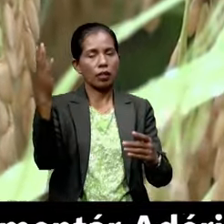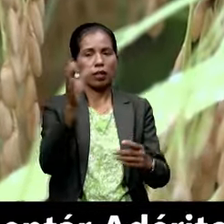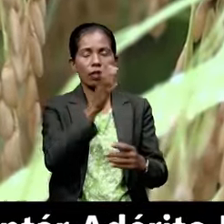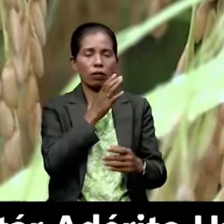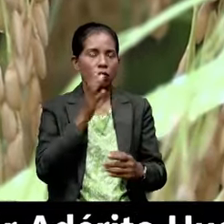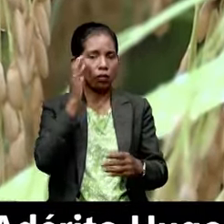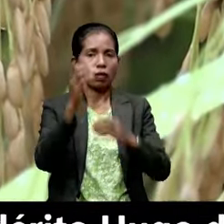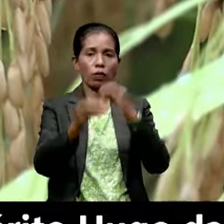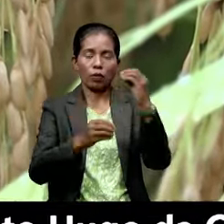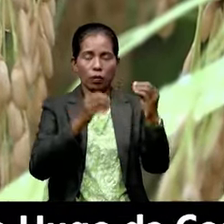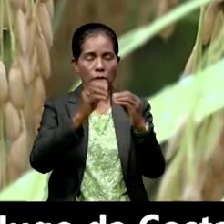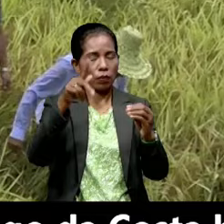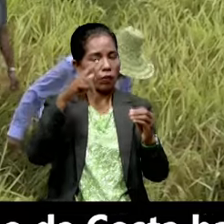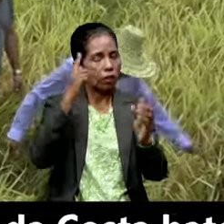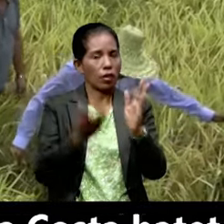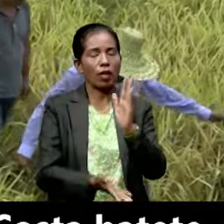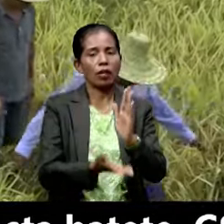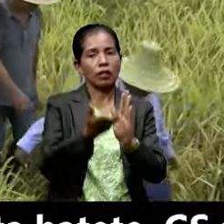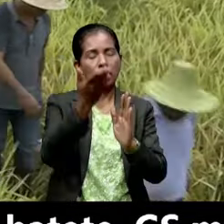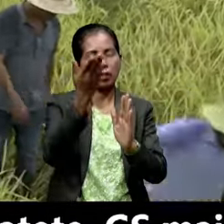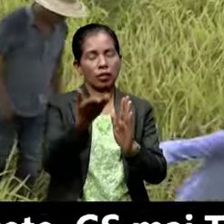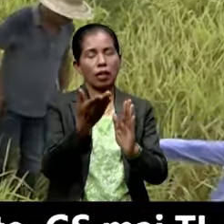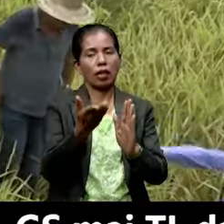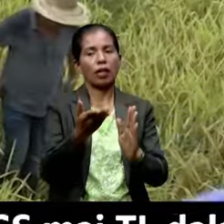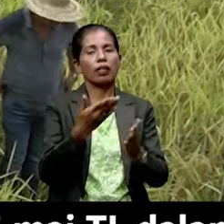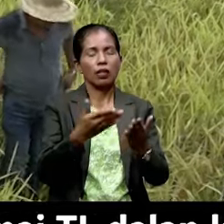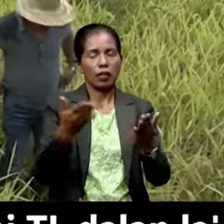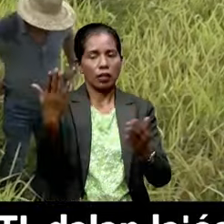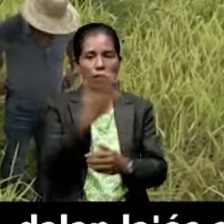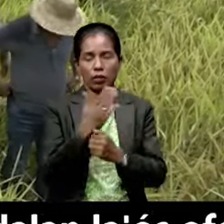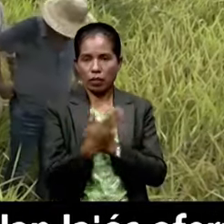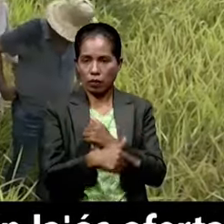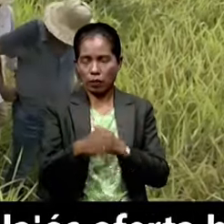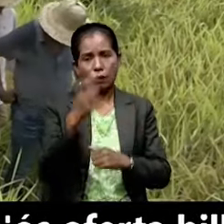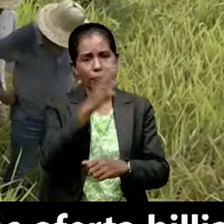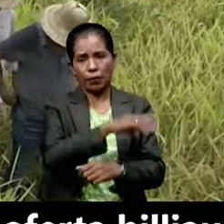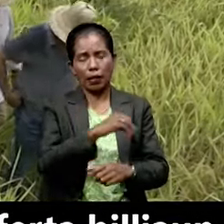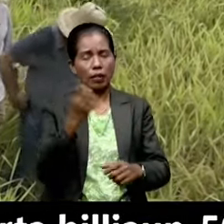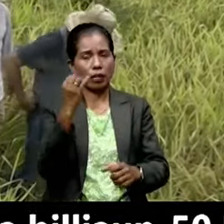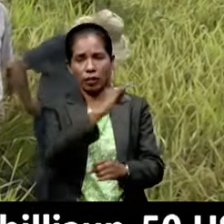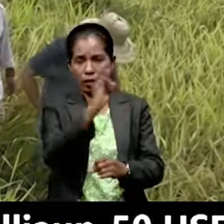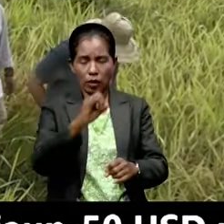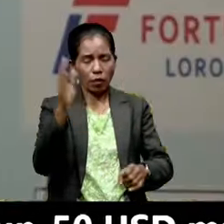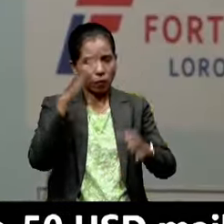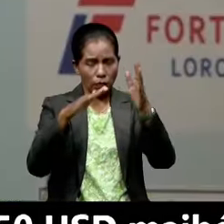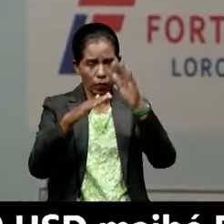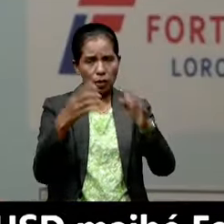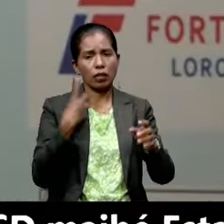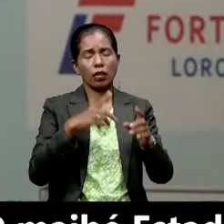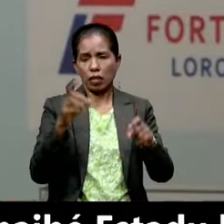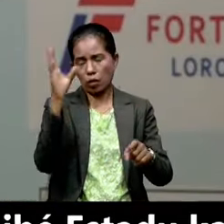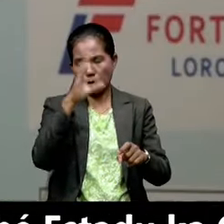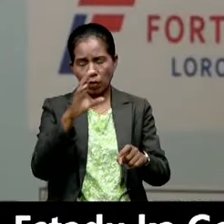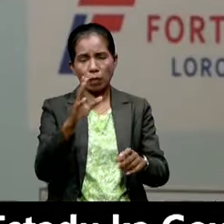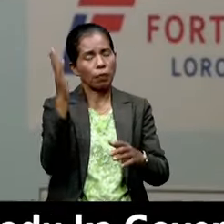relaciona a política a sua produção e a relaran. Tamba Demoplot, a meu lado, identifica problema. Identifica problema, não tem alguma boa solução. E problema